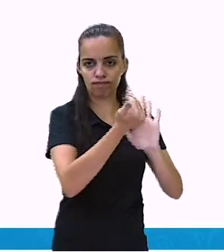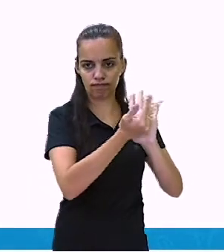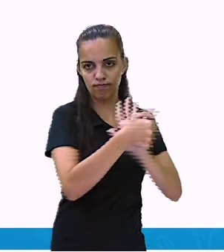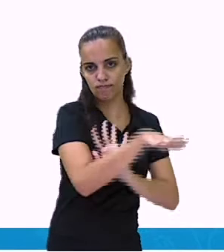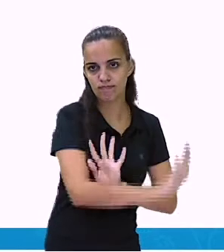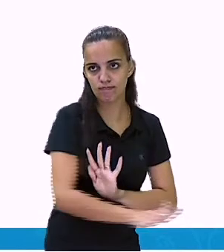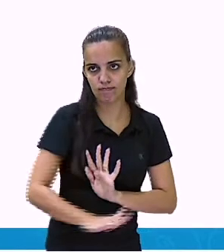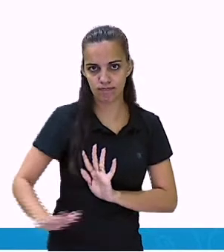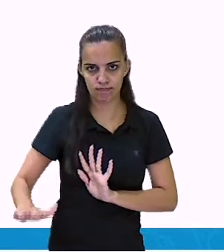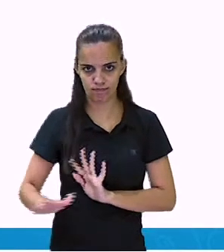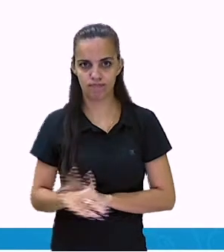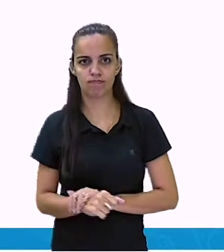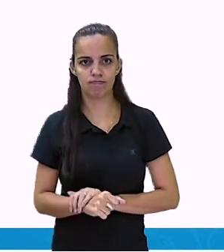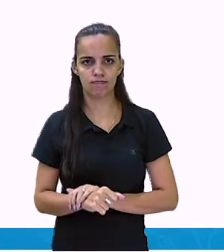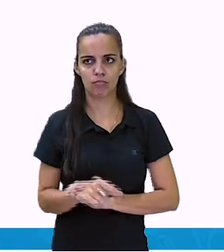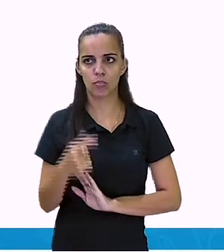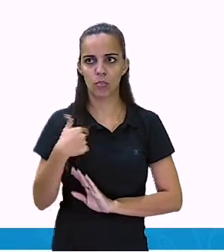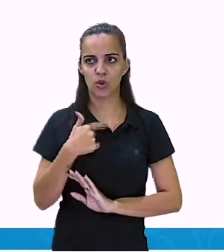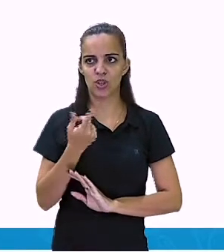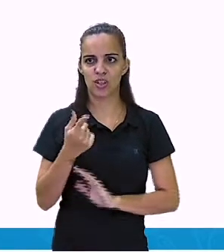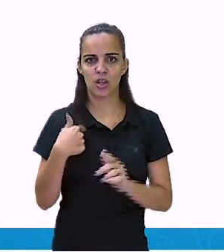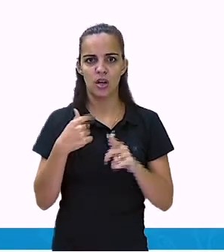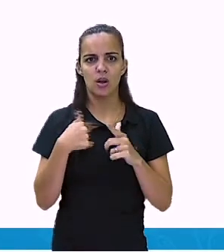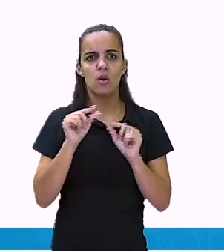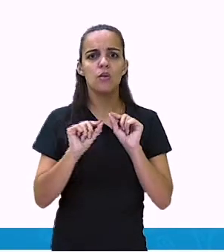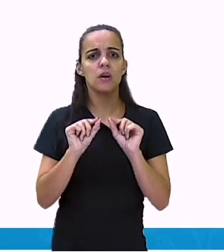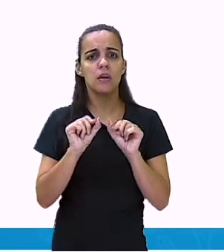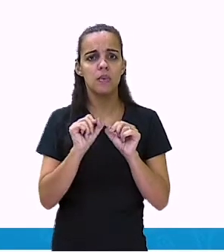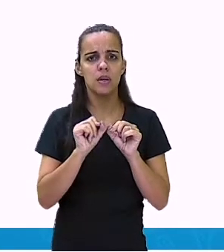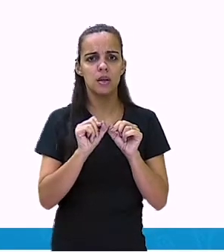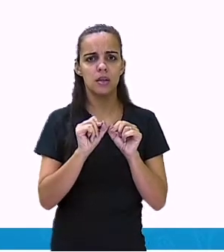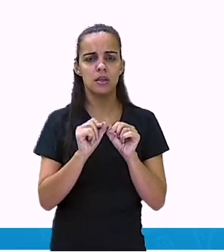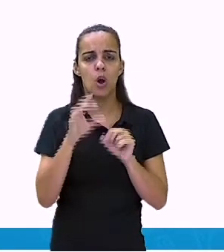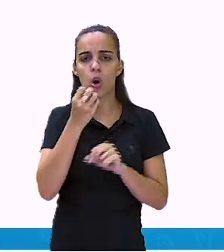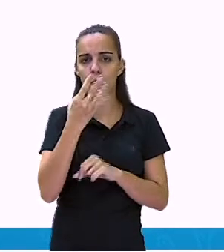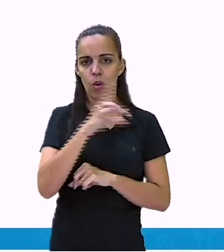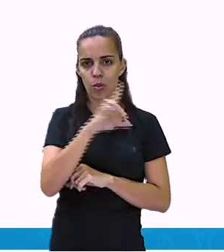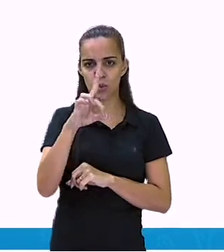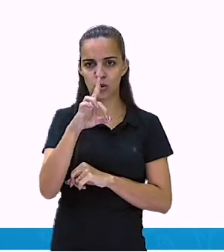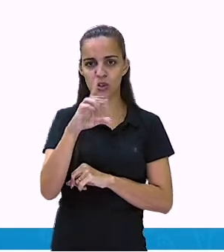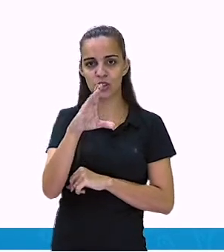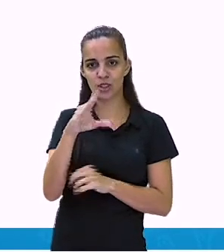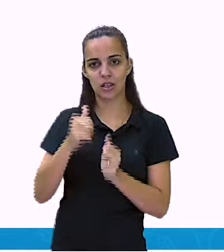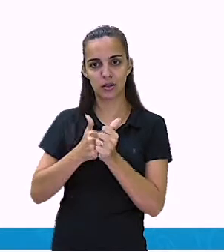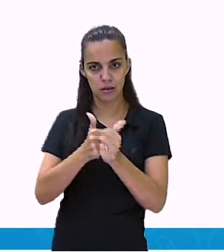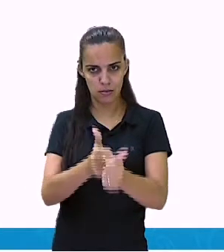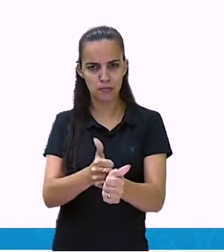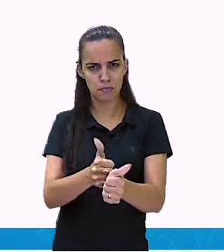Para isso, espichou o Bom Dia e Companhia e o Sábado